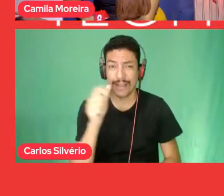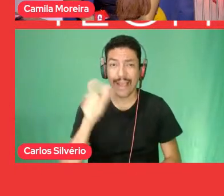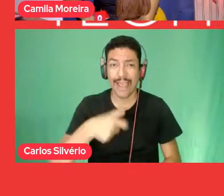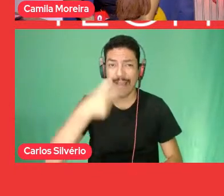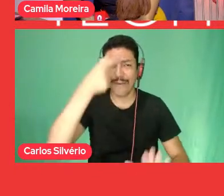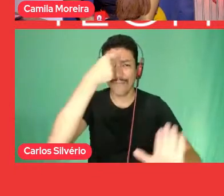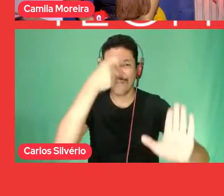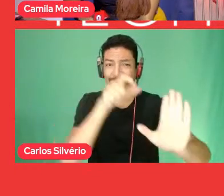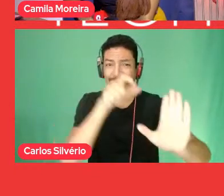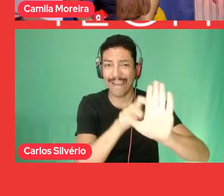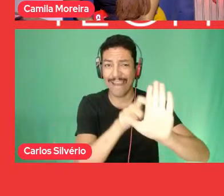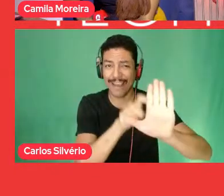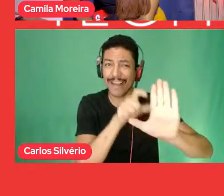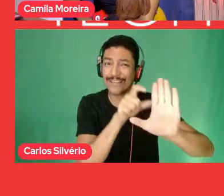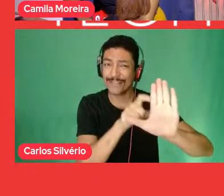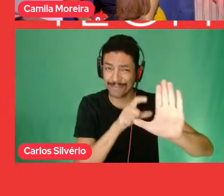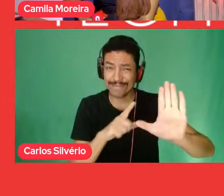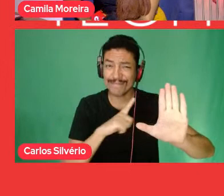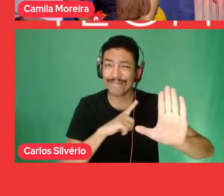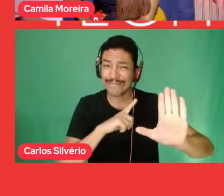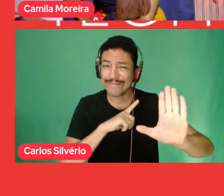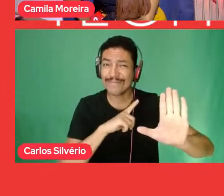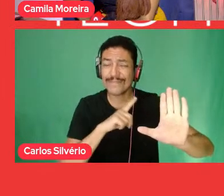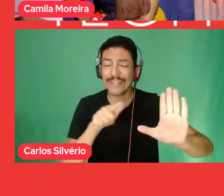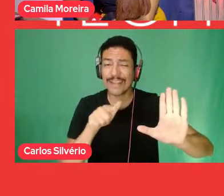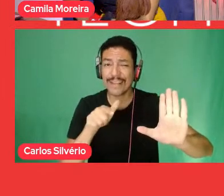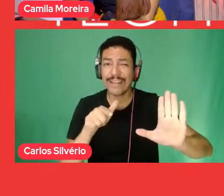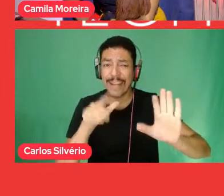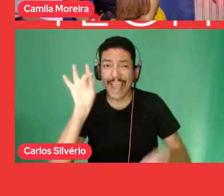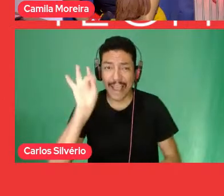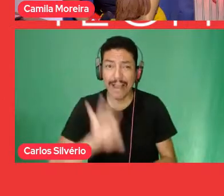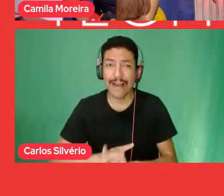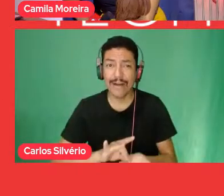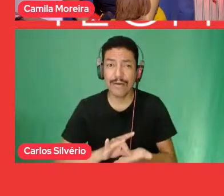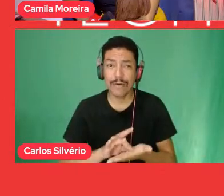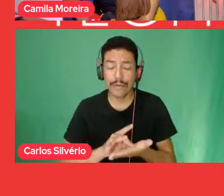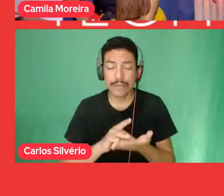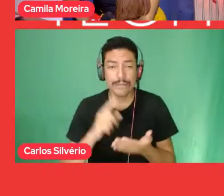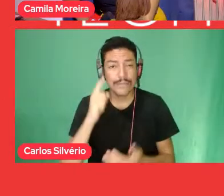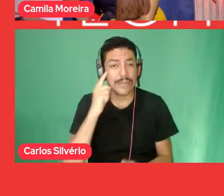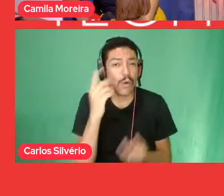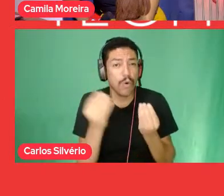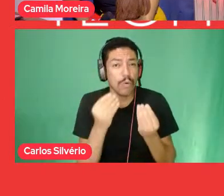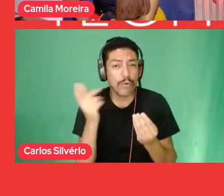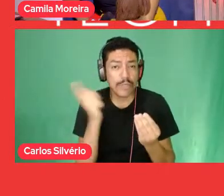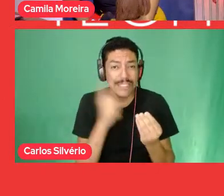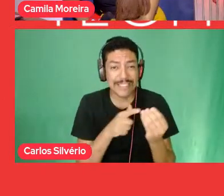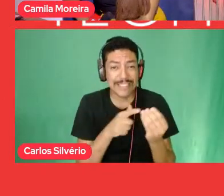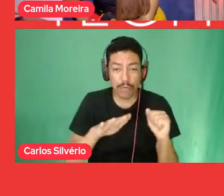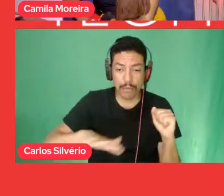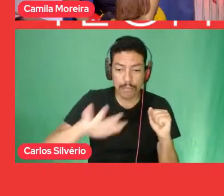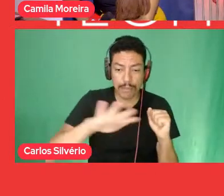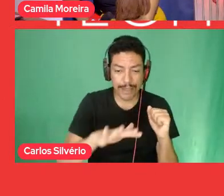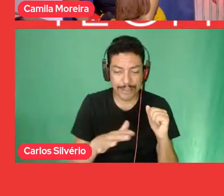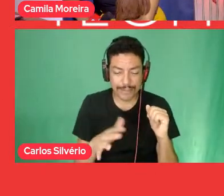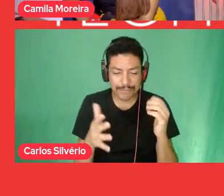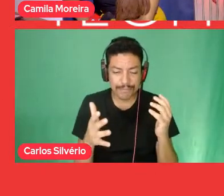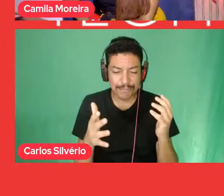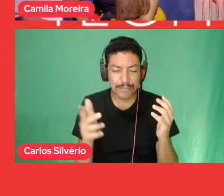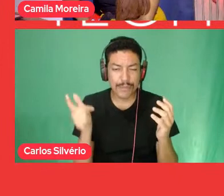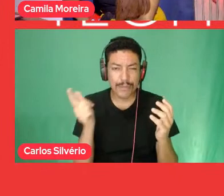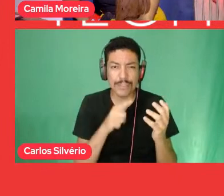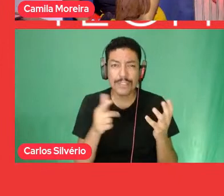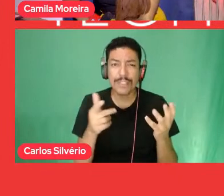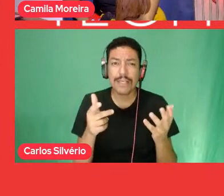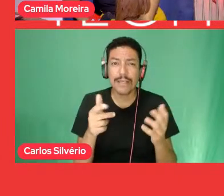né, ali que existe, e como que a gente cria um ambiente que cada vez mais